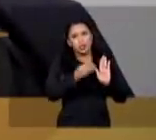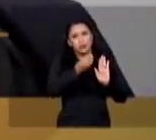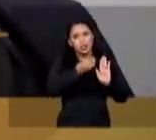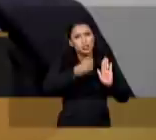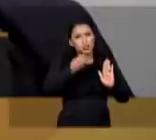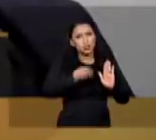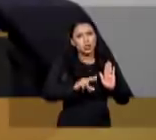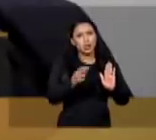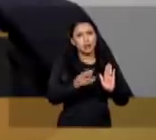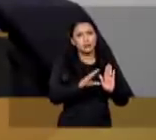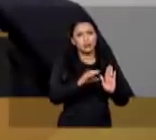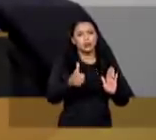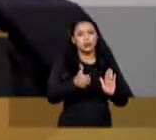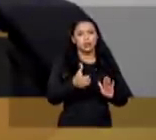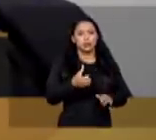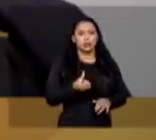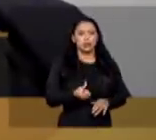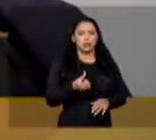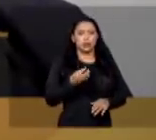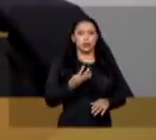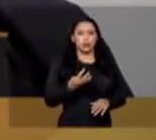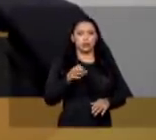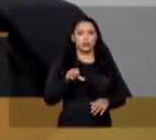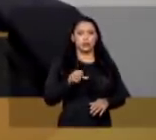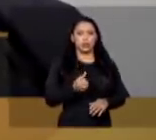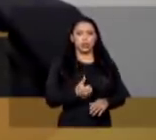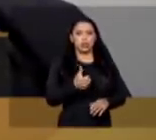aos habeas corpus 164.493,